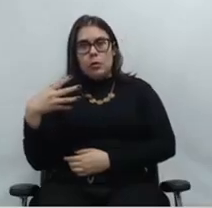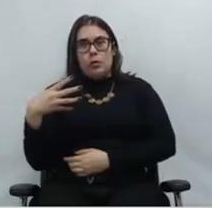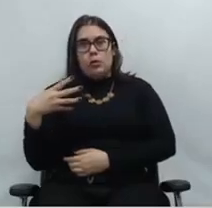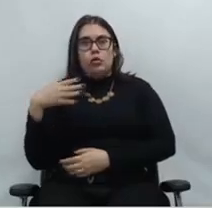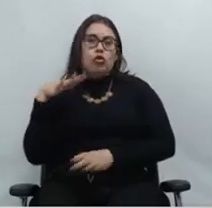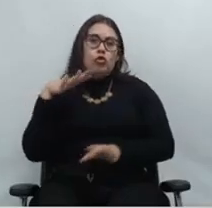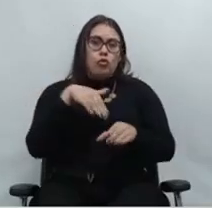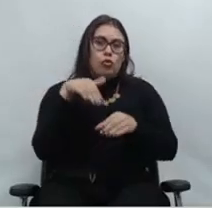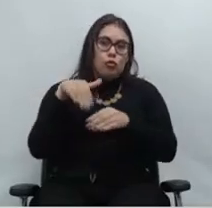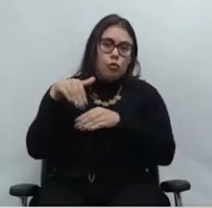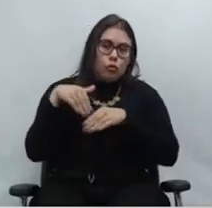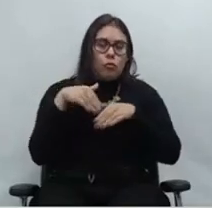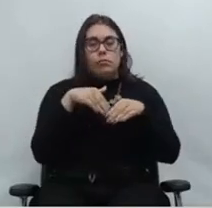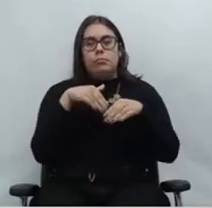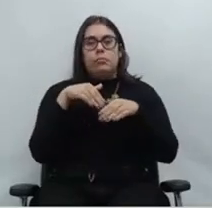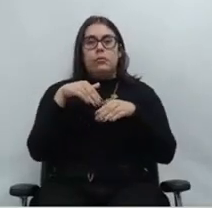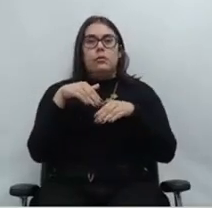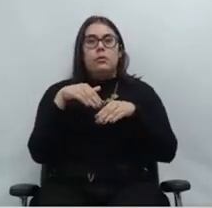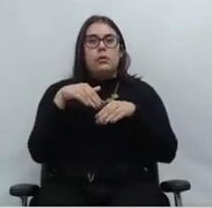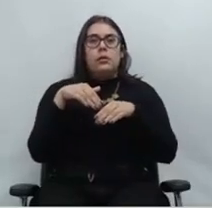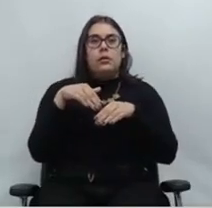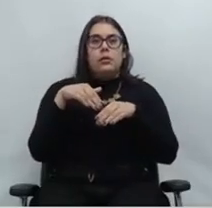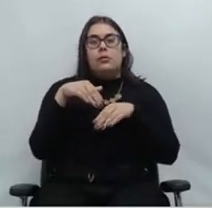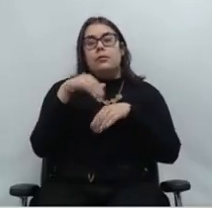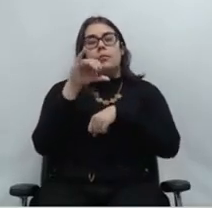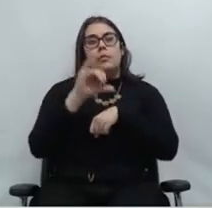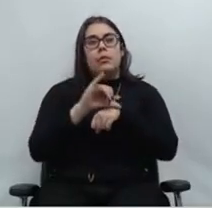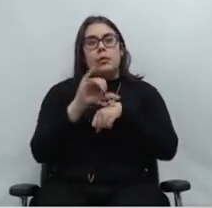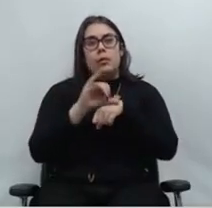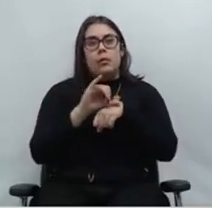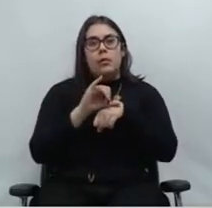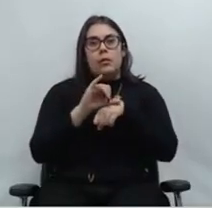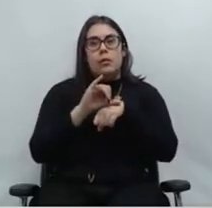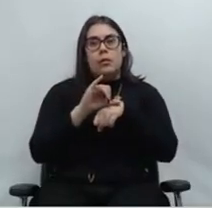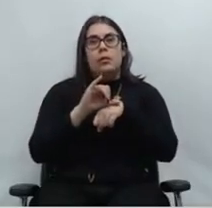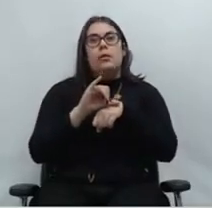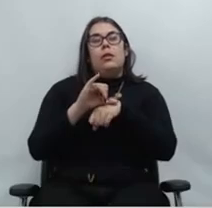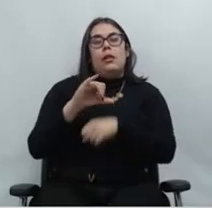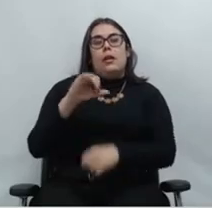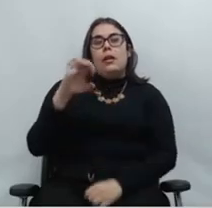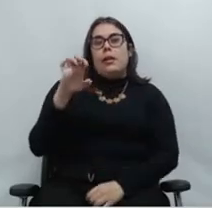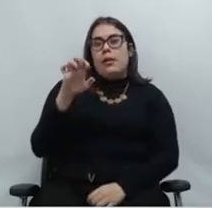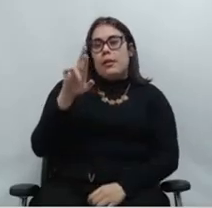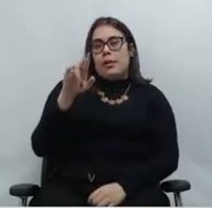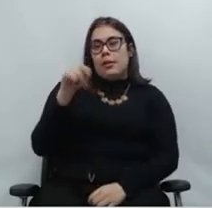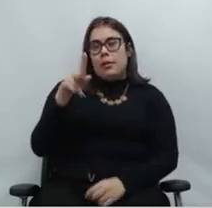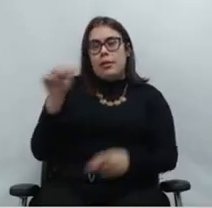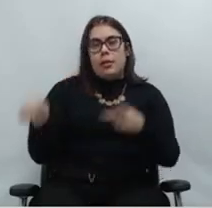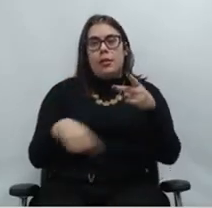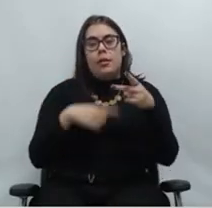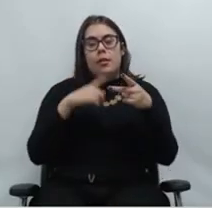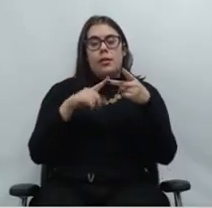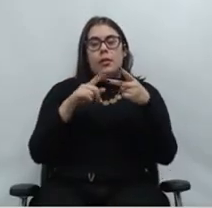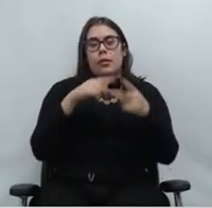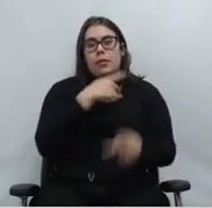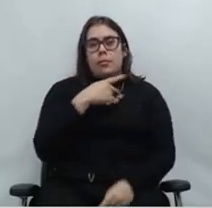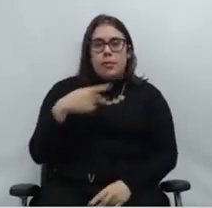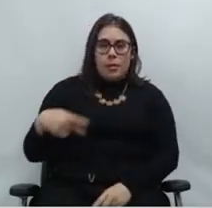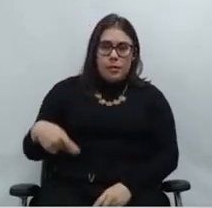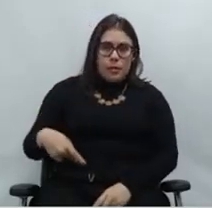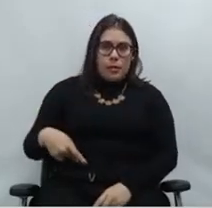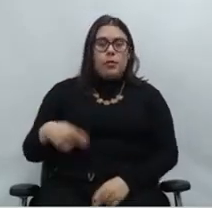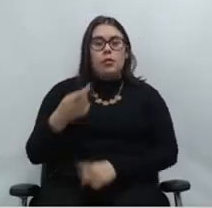da conselheira pela capital, Érica Leone, e do presidente da PADEP, Rafael Galati. Isso porque há uma destinação maior de recursos por